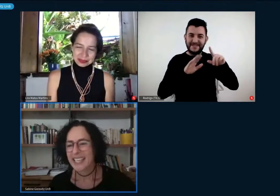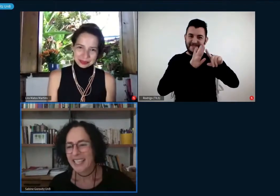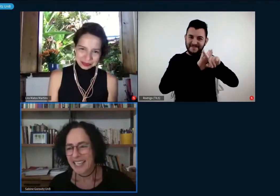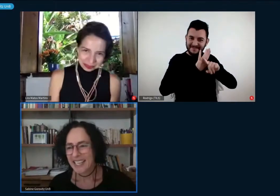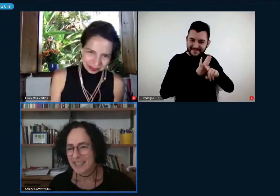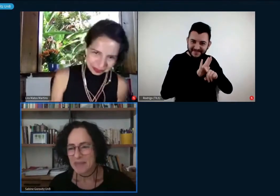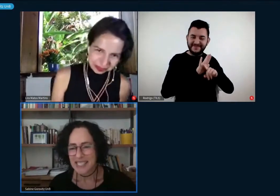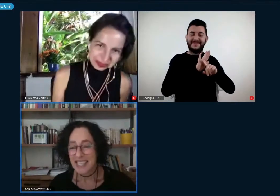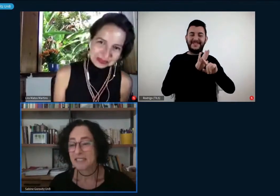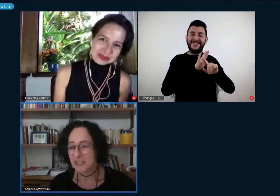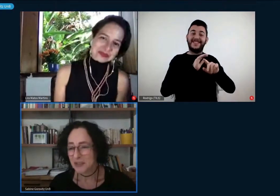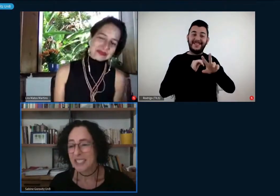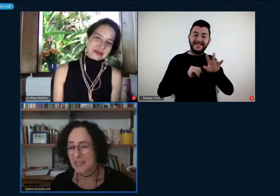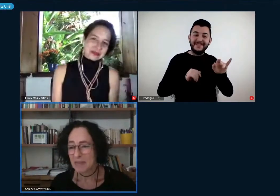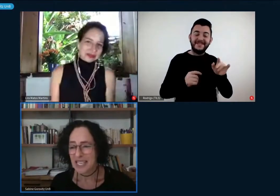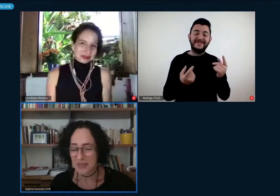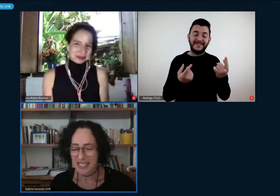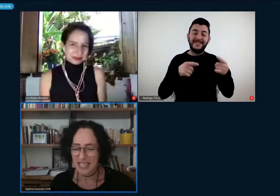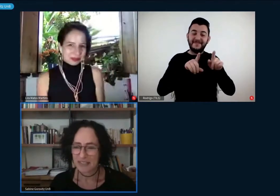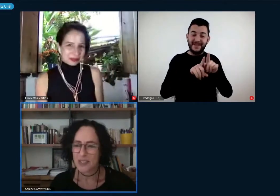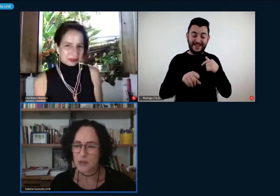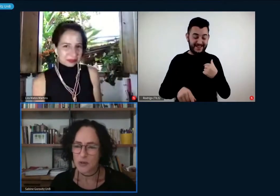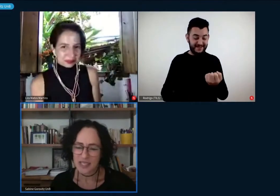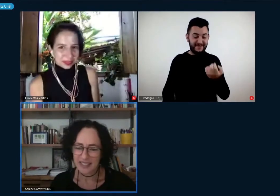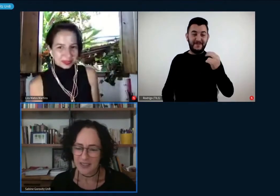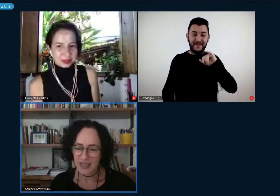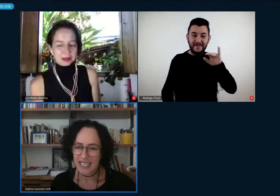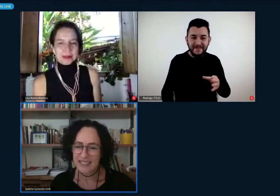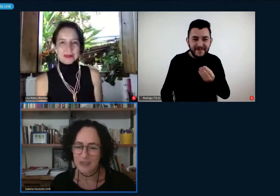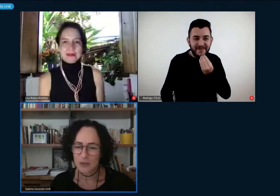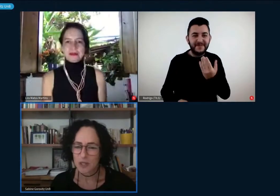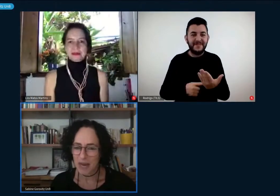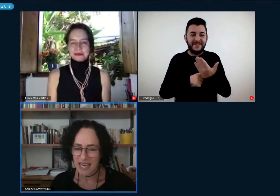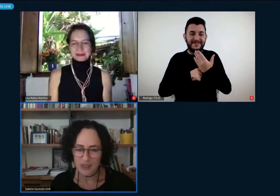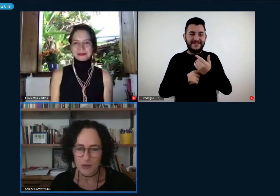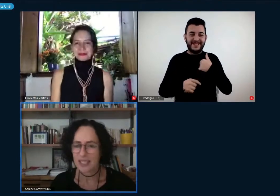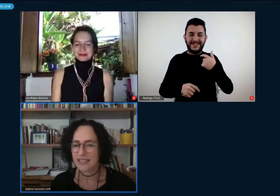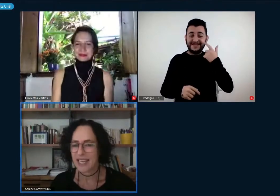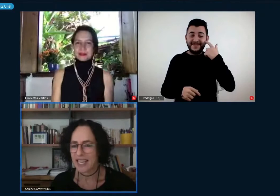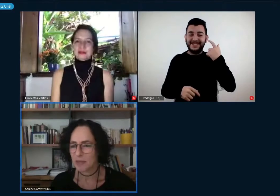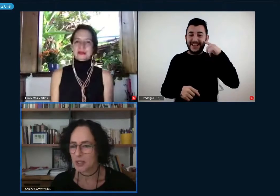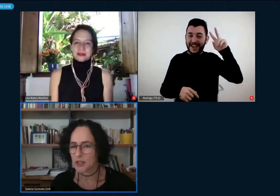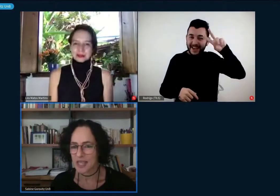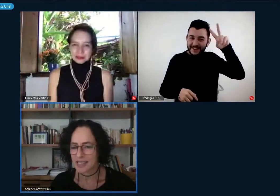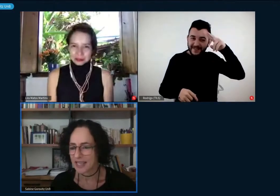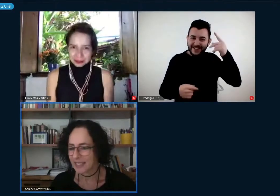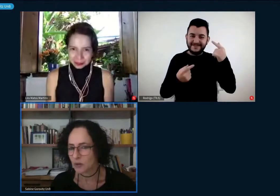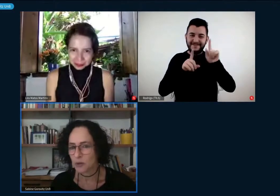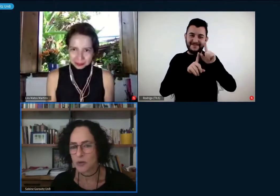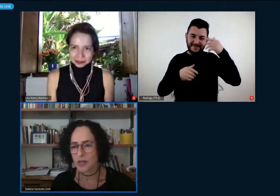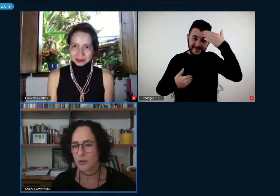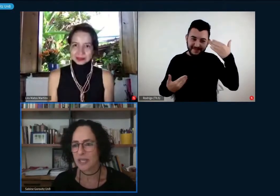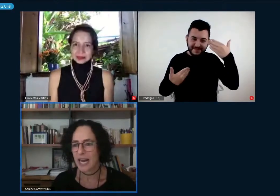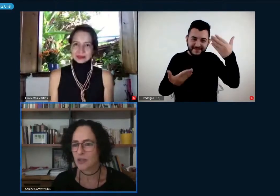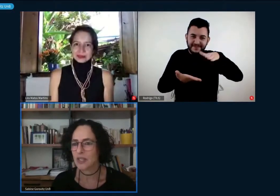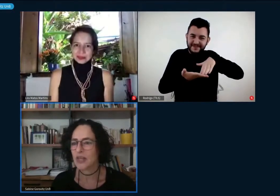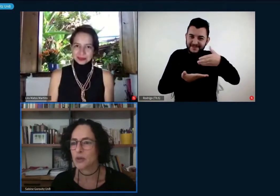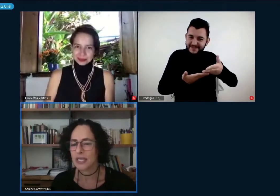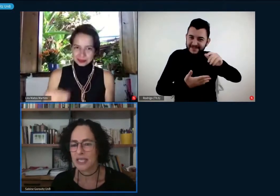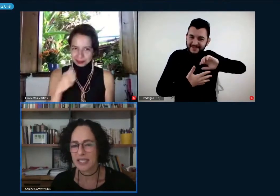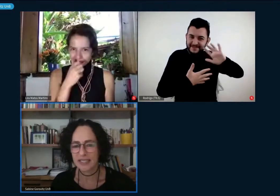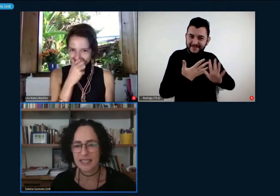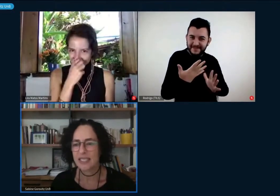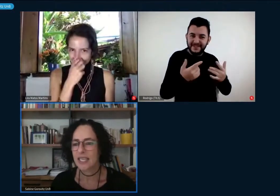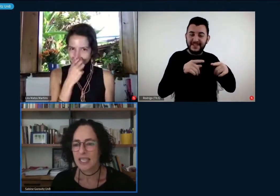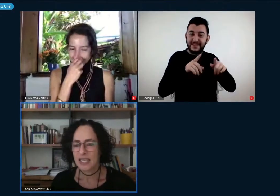estou me servindo dele para as minhas reflexões. Então, agradeço demais os intérpretes, essa interlocução com o Carlos,